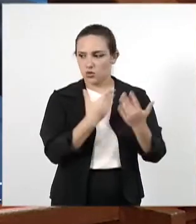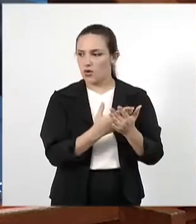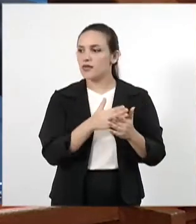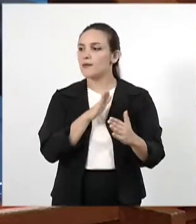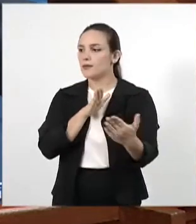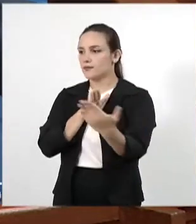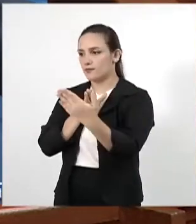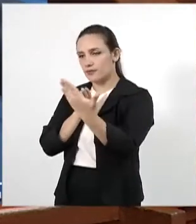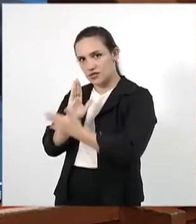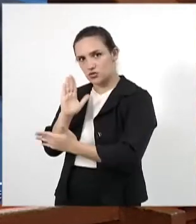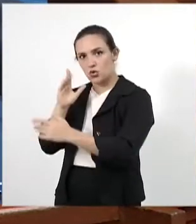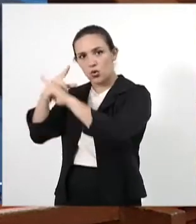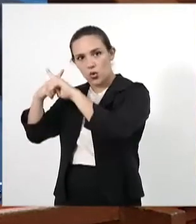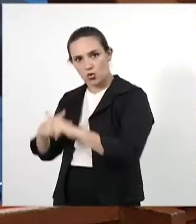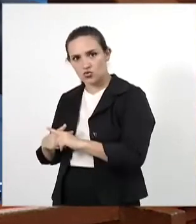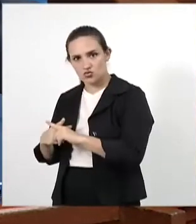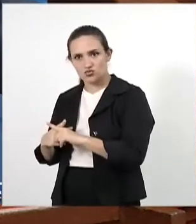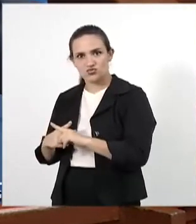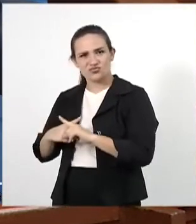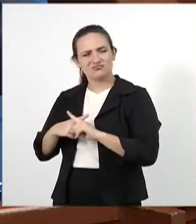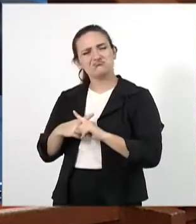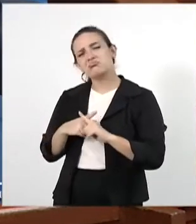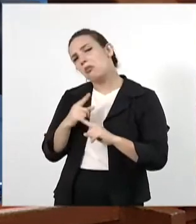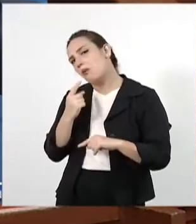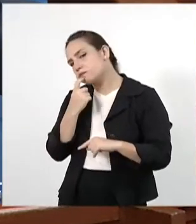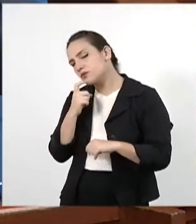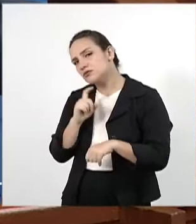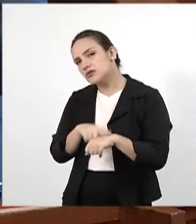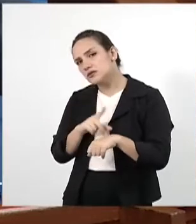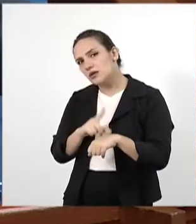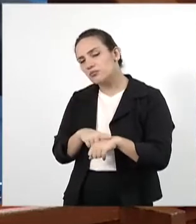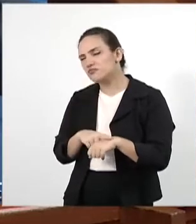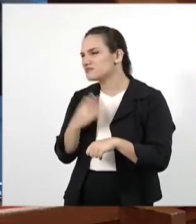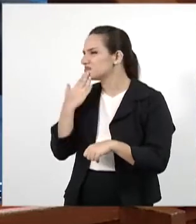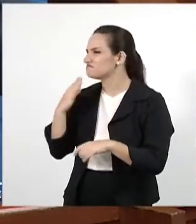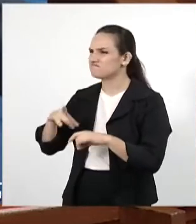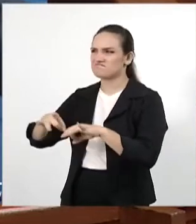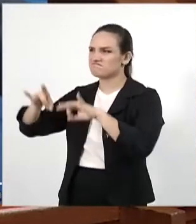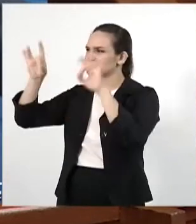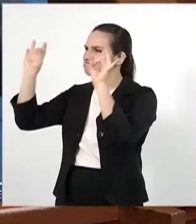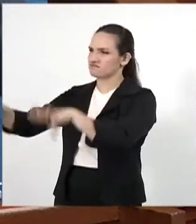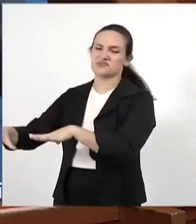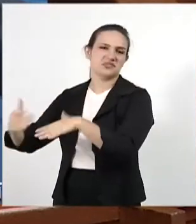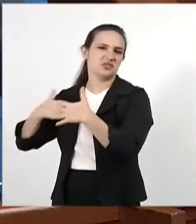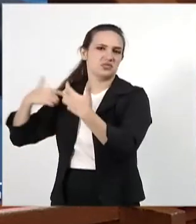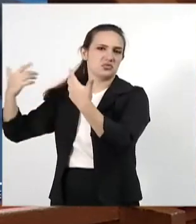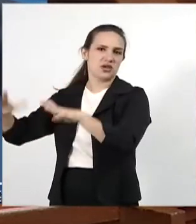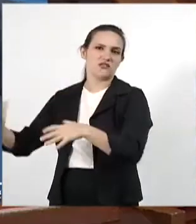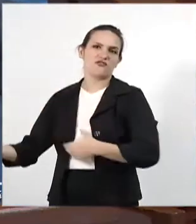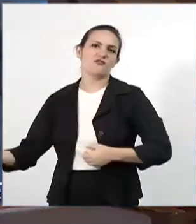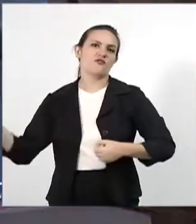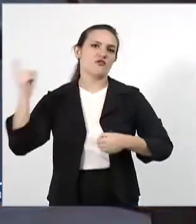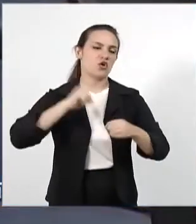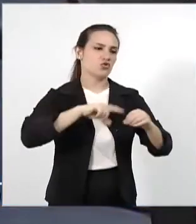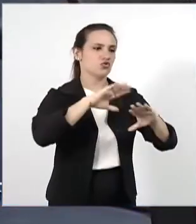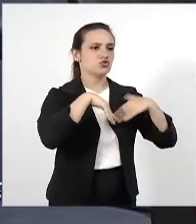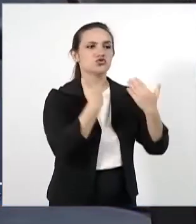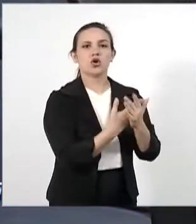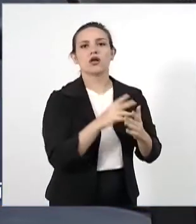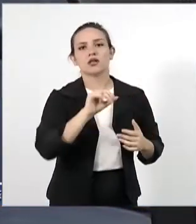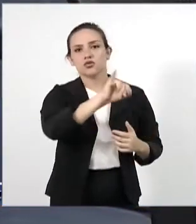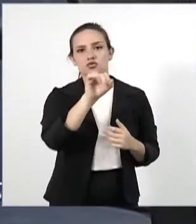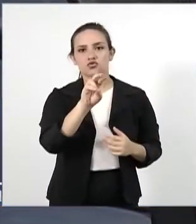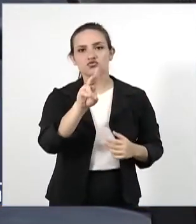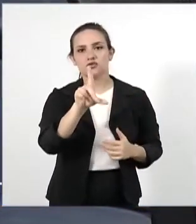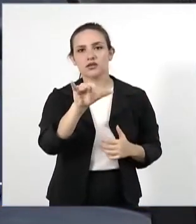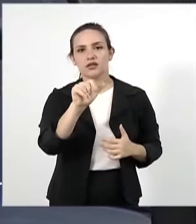concurso e pediu para retornar a Juliano Varela, instituição que ela permanece quase praticamente durante toda